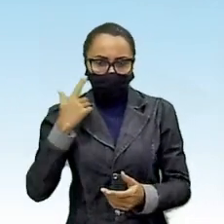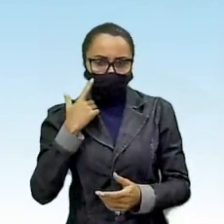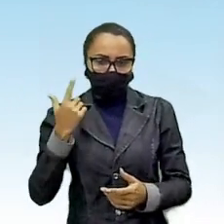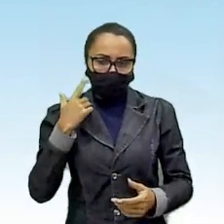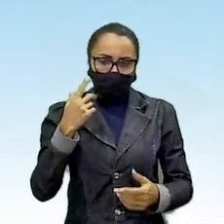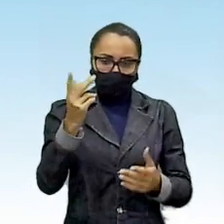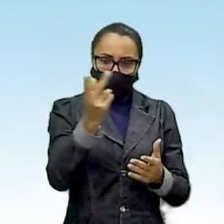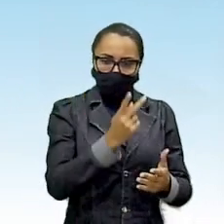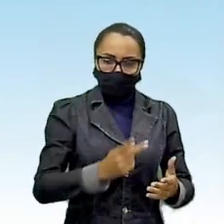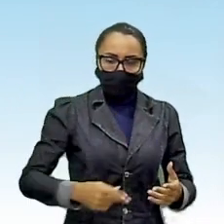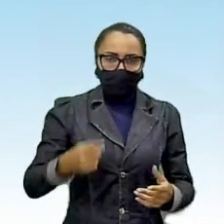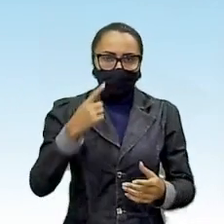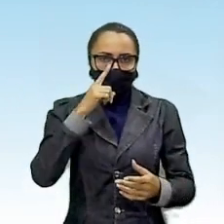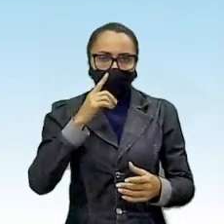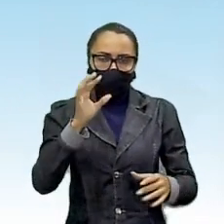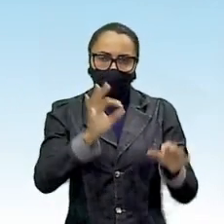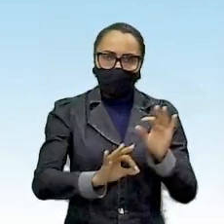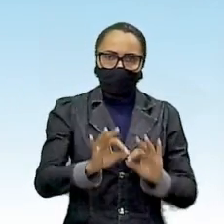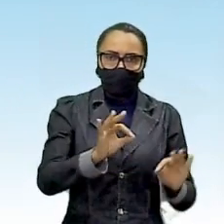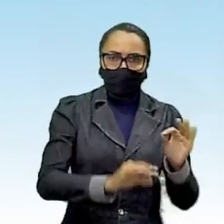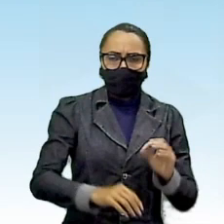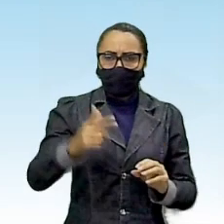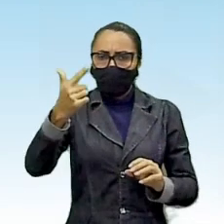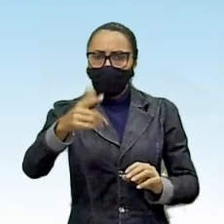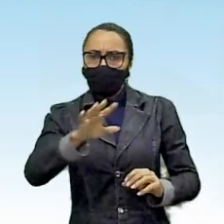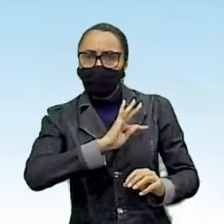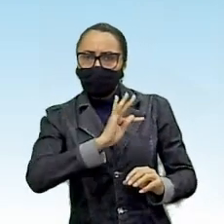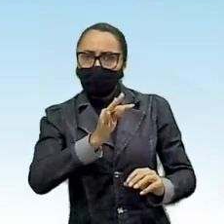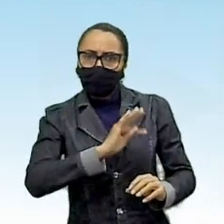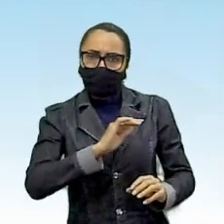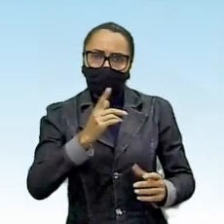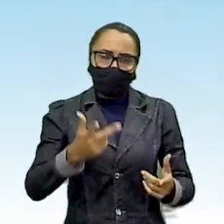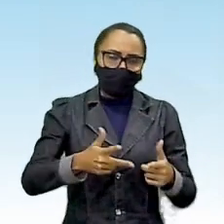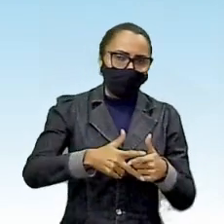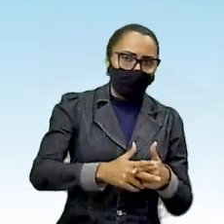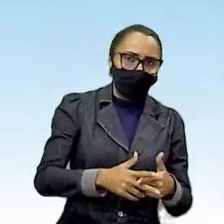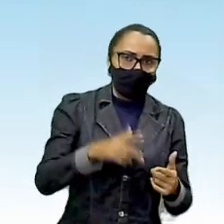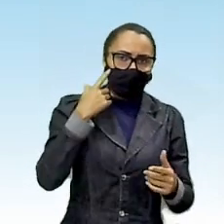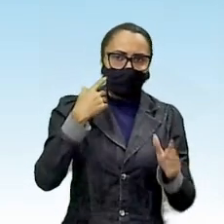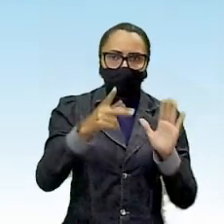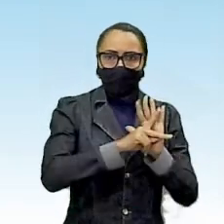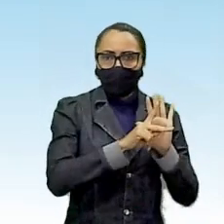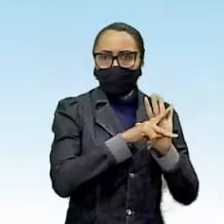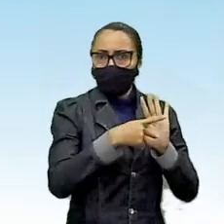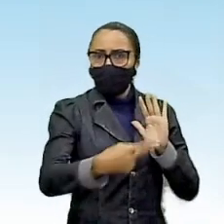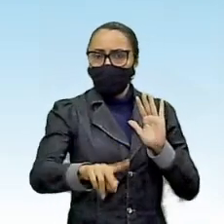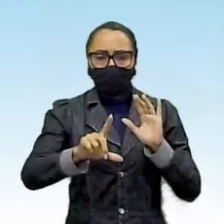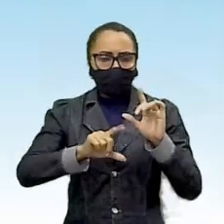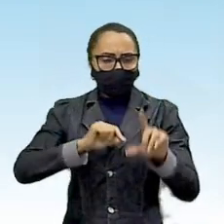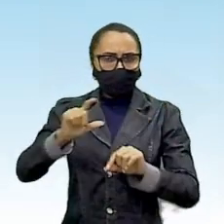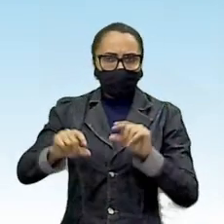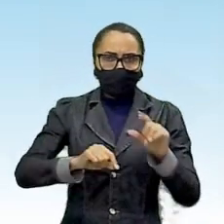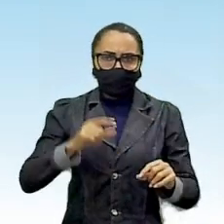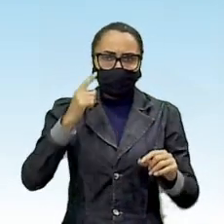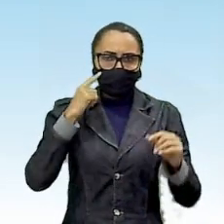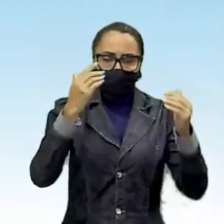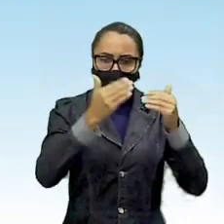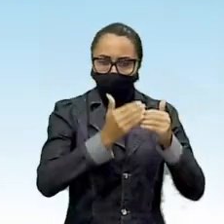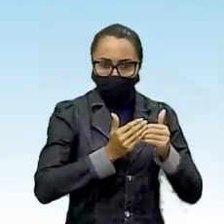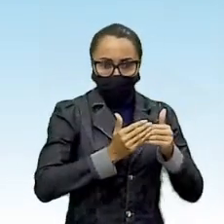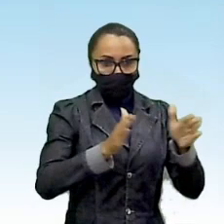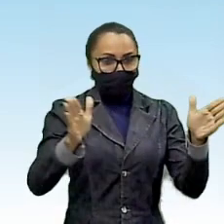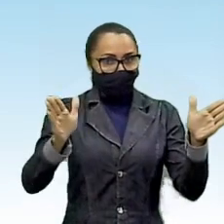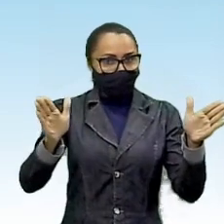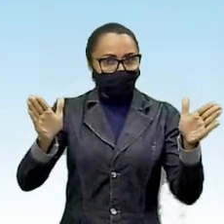também, a organização, adotar outra técnica ou ferramenta apropriada à sua escolha. Então, acaba abrindo o leque, né?